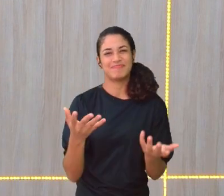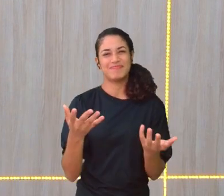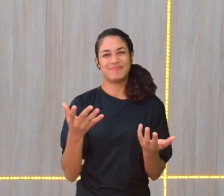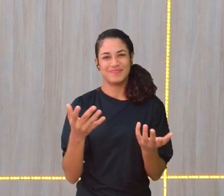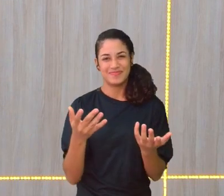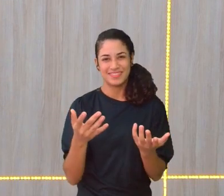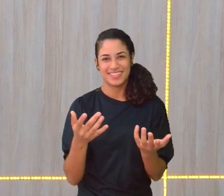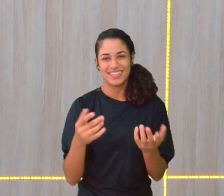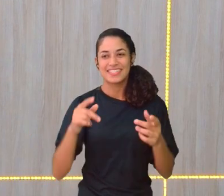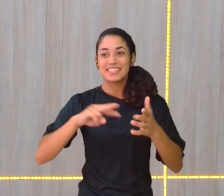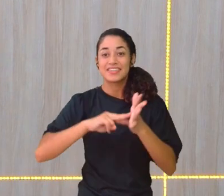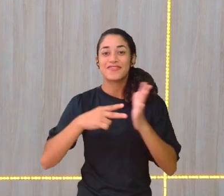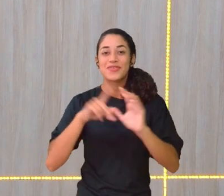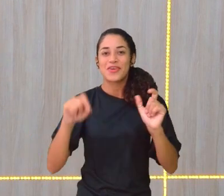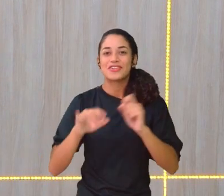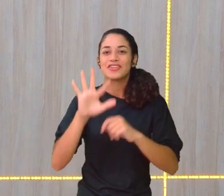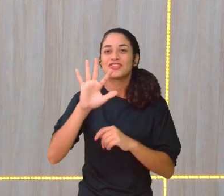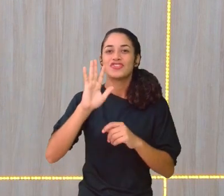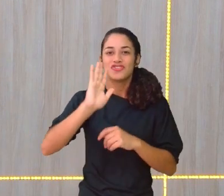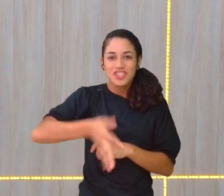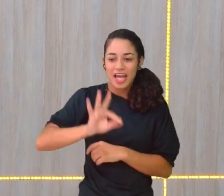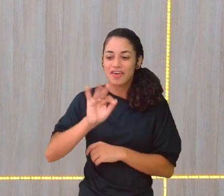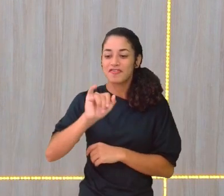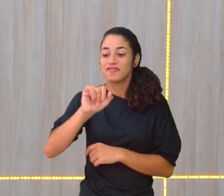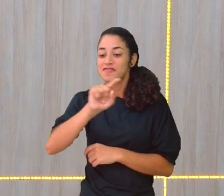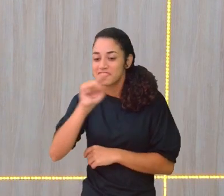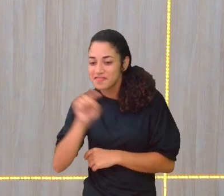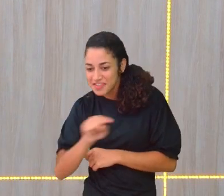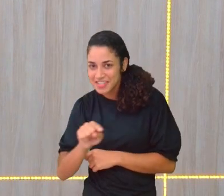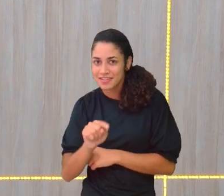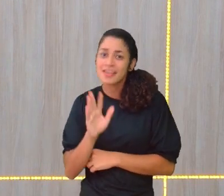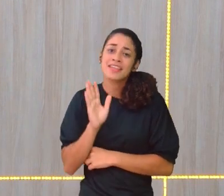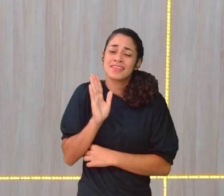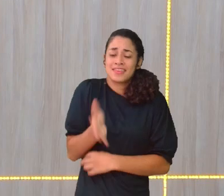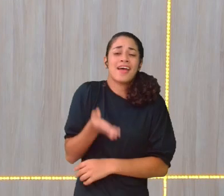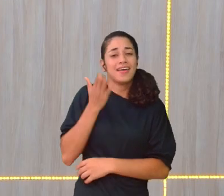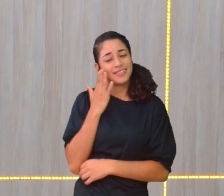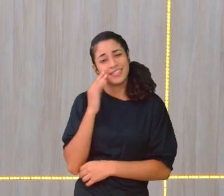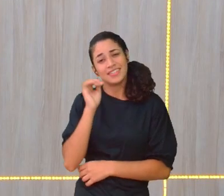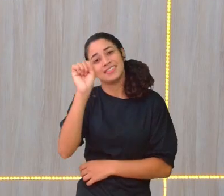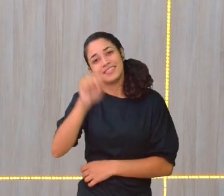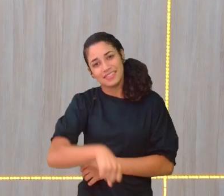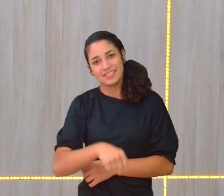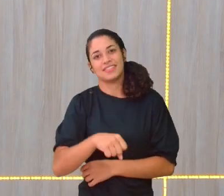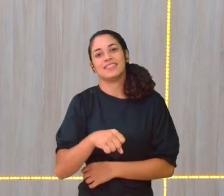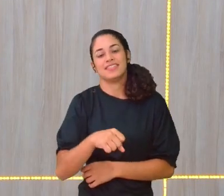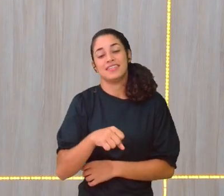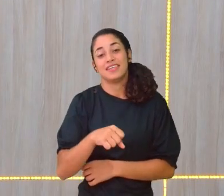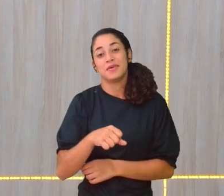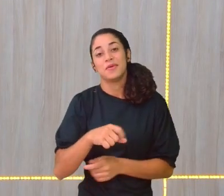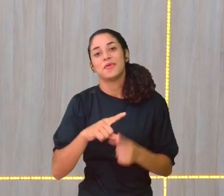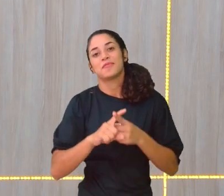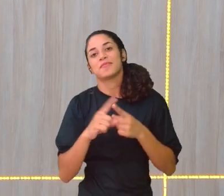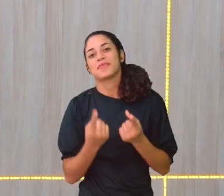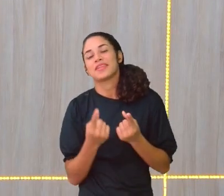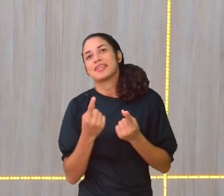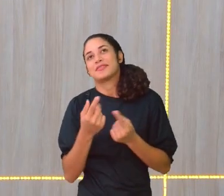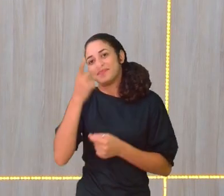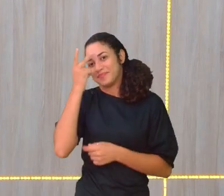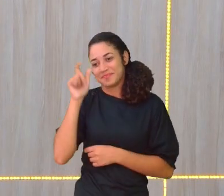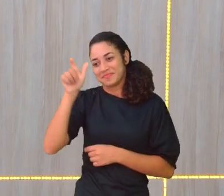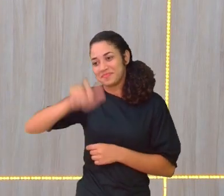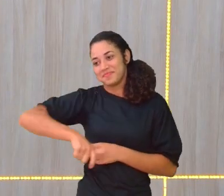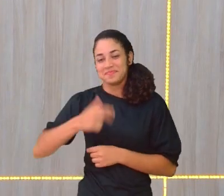já fiz, mãe. Então, nós conseguimos entender, não é? Porque esses falantes da língua,